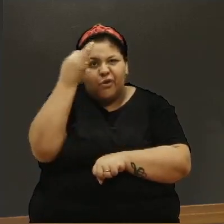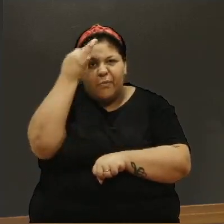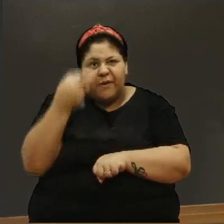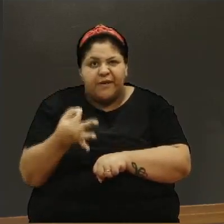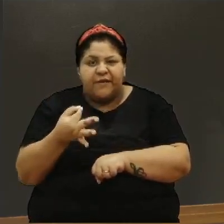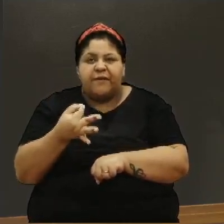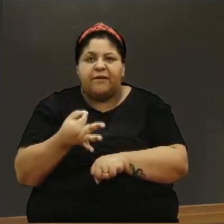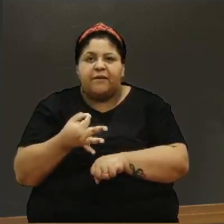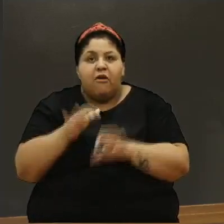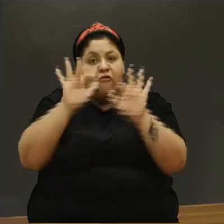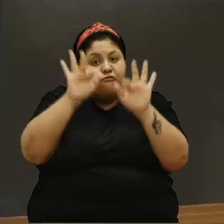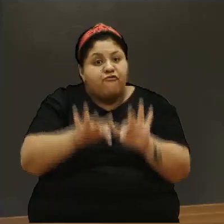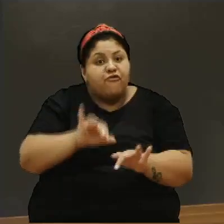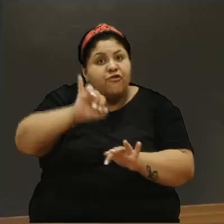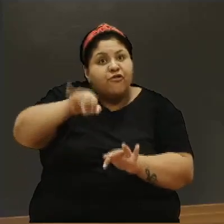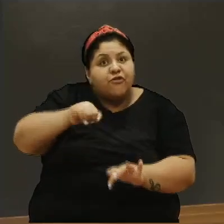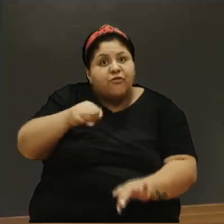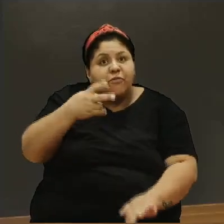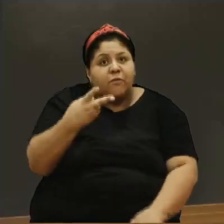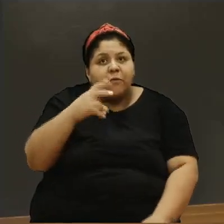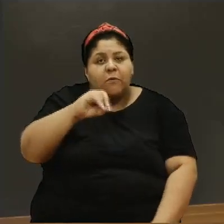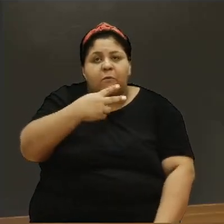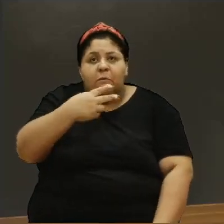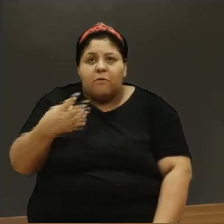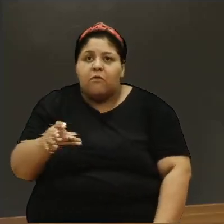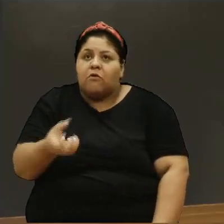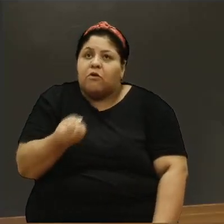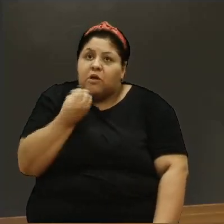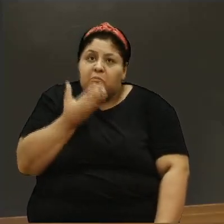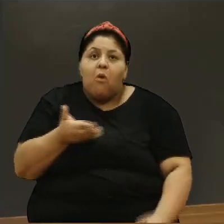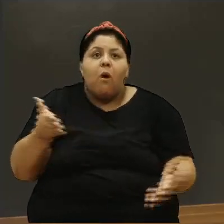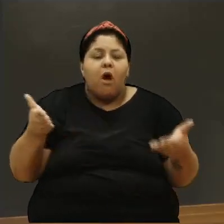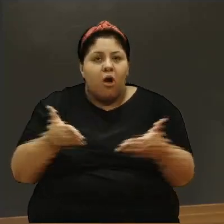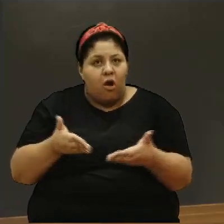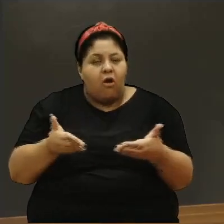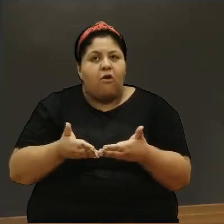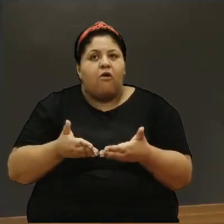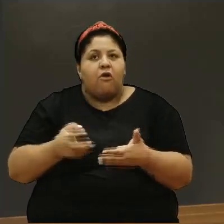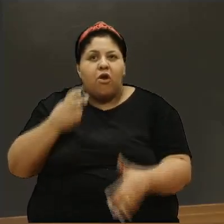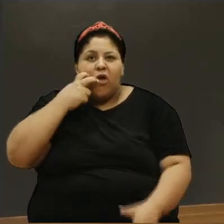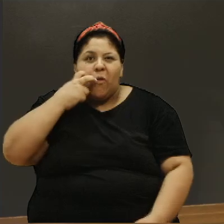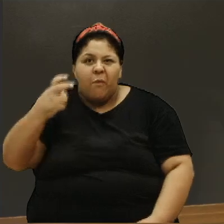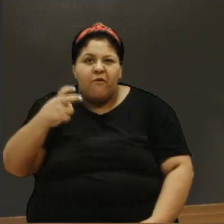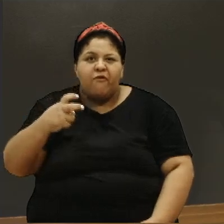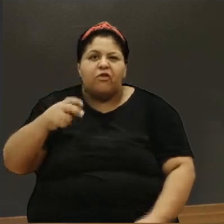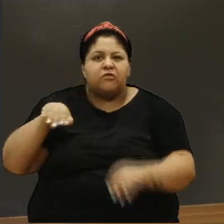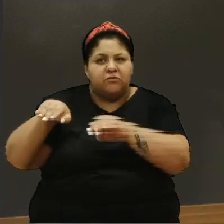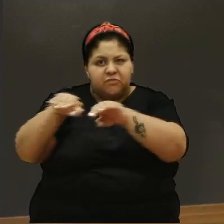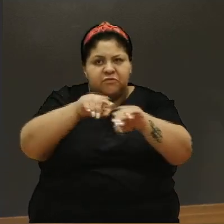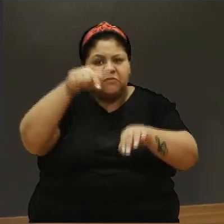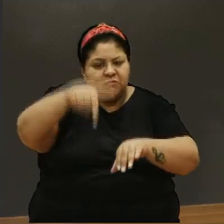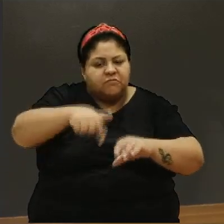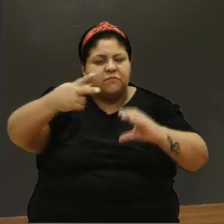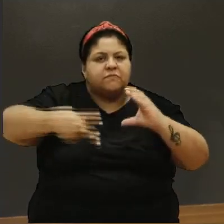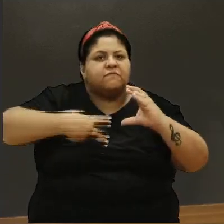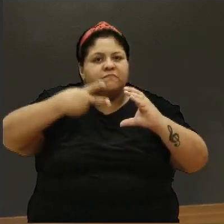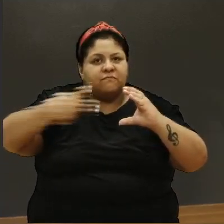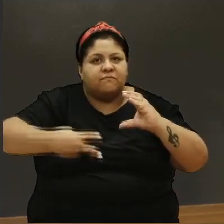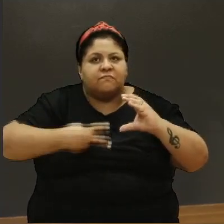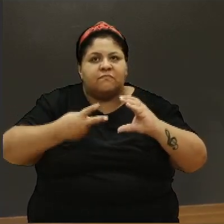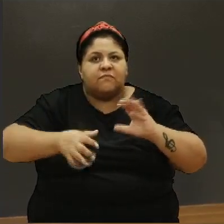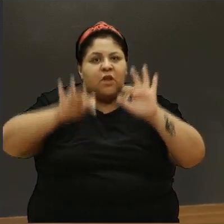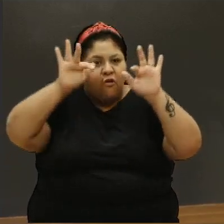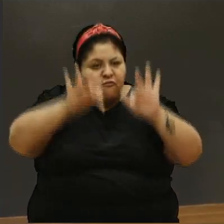sido coibido em janeiro de 2023. Que bom que foi coibido agora e uma voz uníssona, tenho certeza, dessa Câmara de Vereadores é o